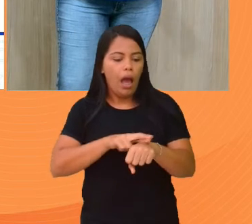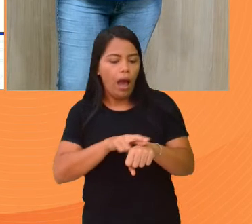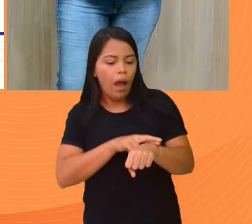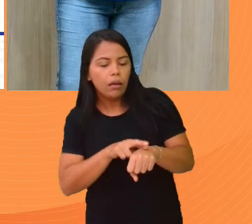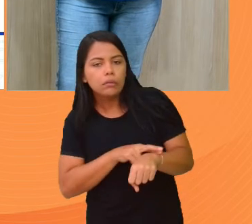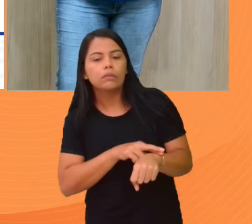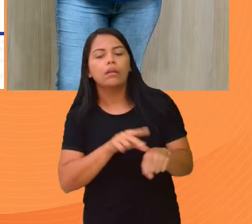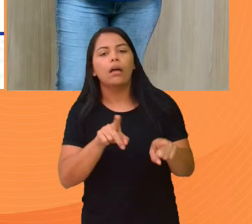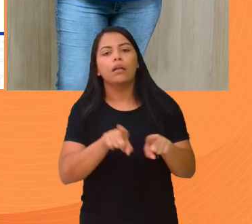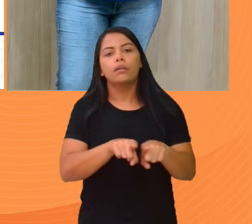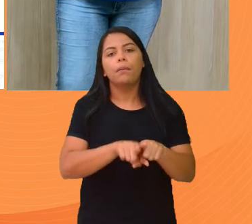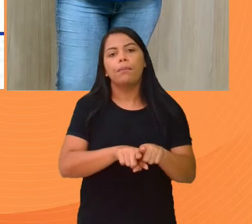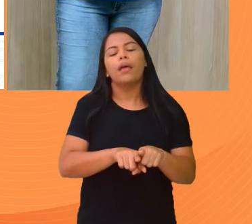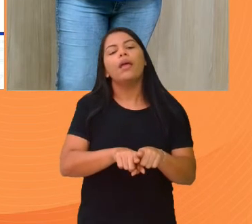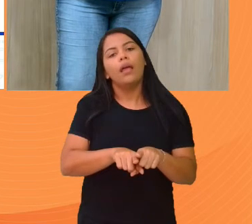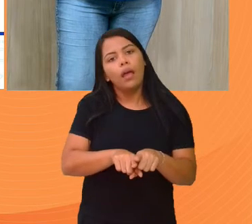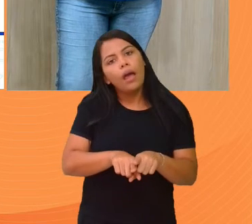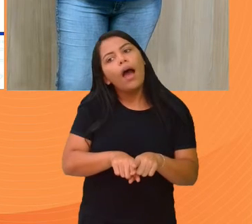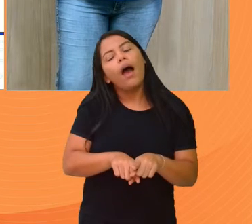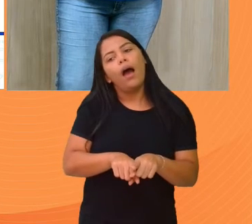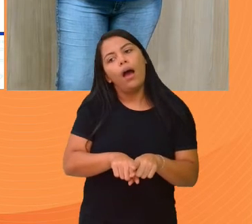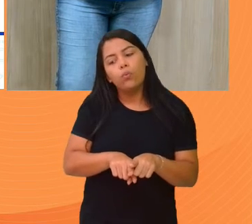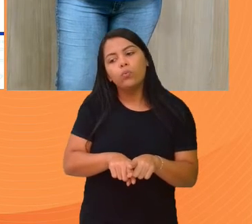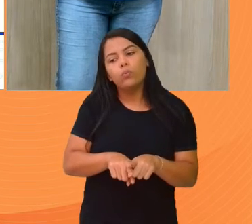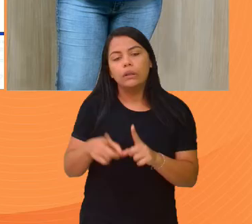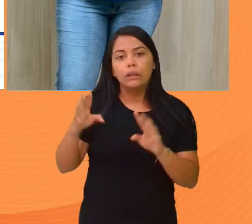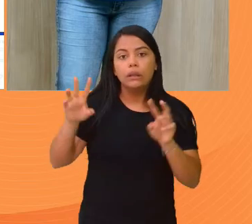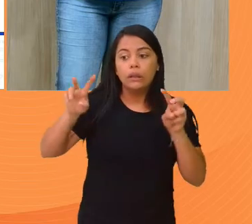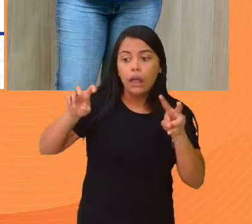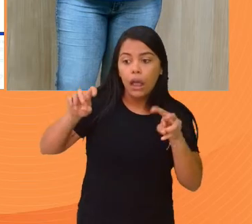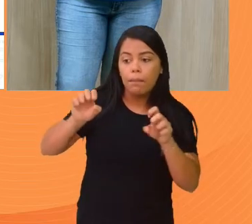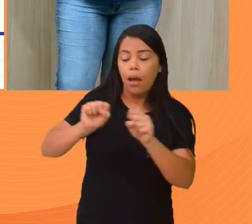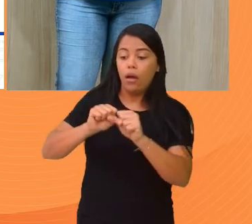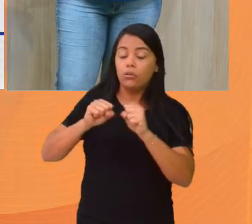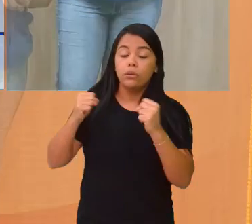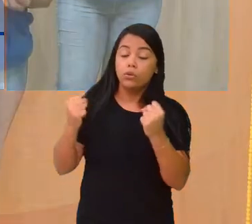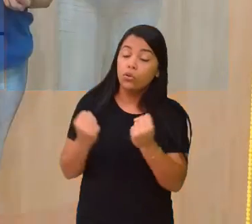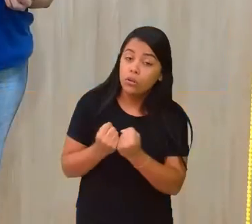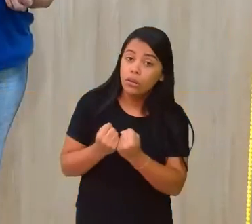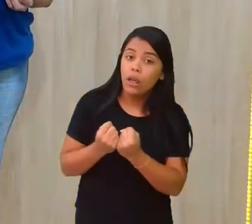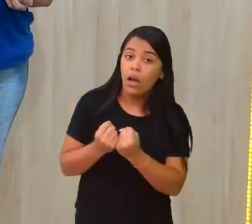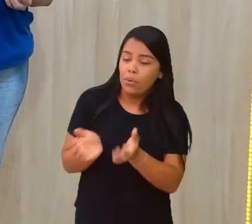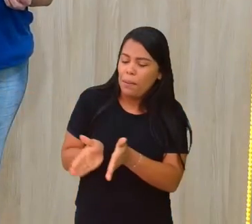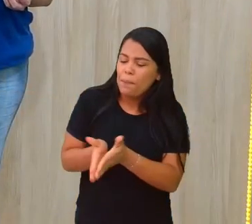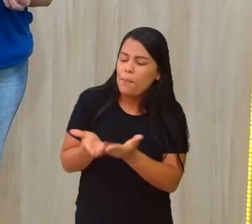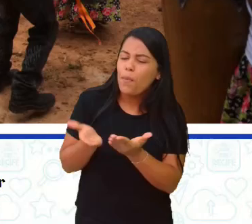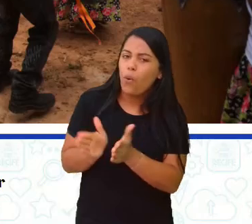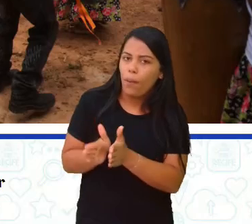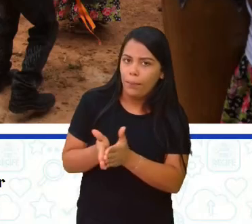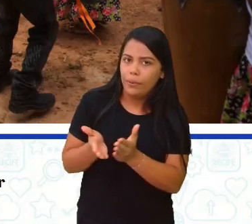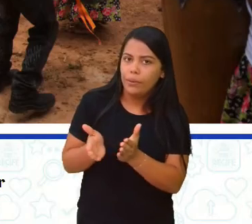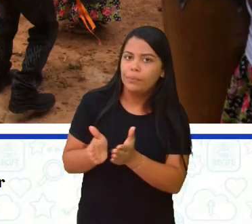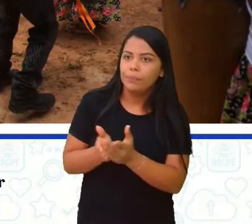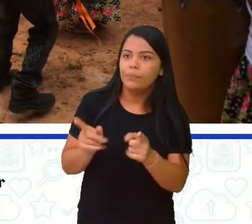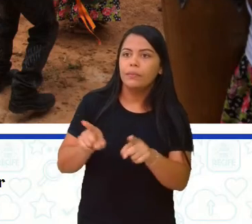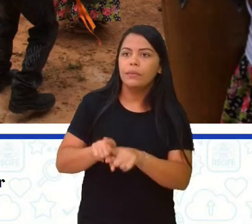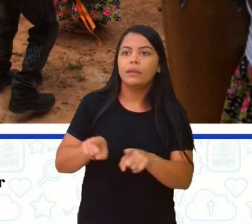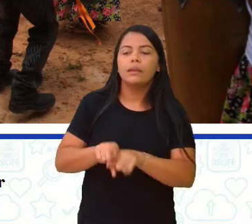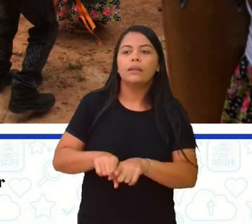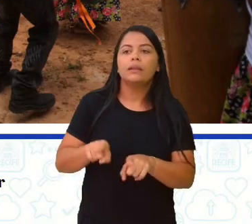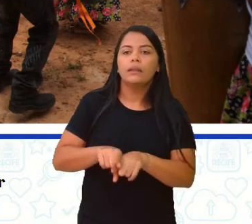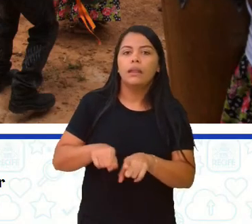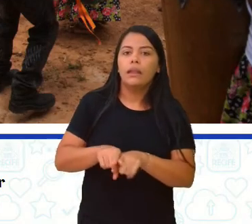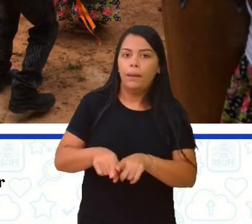também a parte social, né? Econômica, os pobres e negros, tá certo? Também os